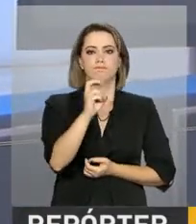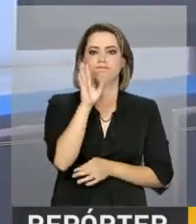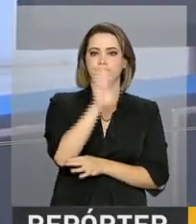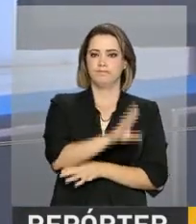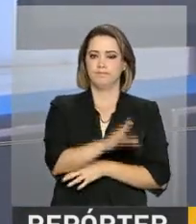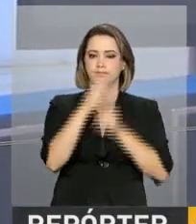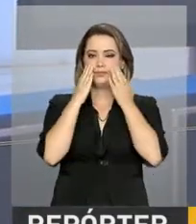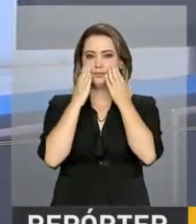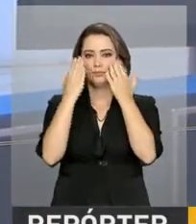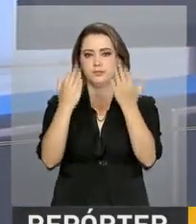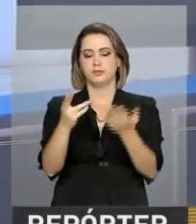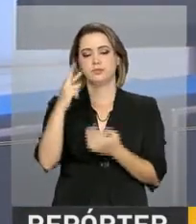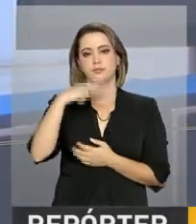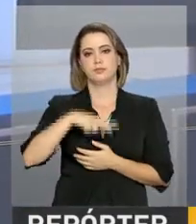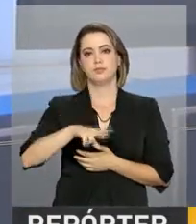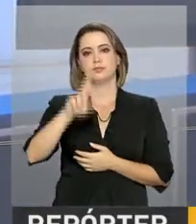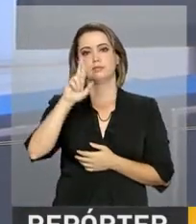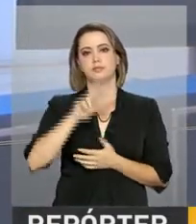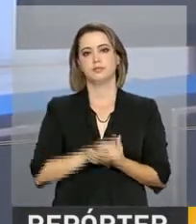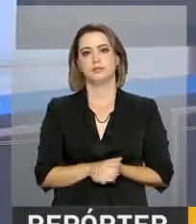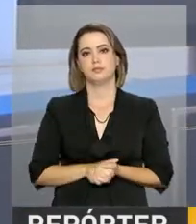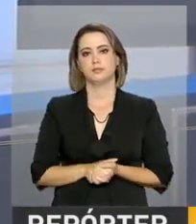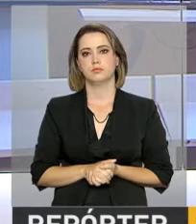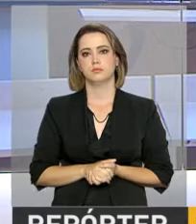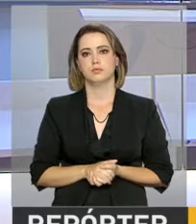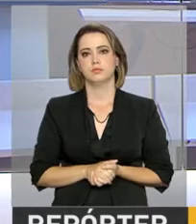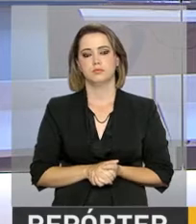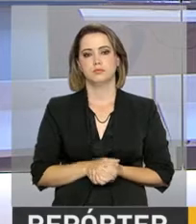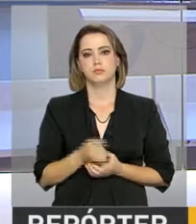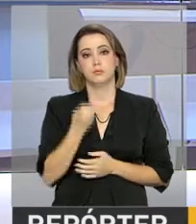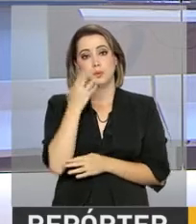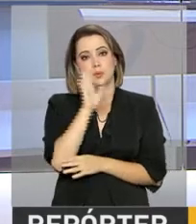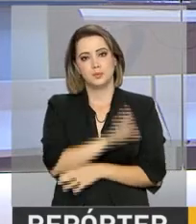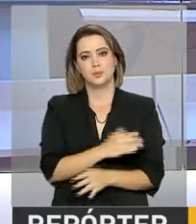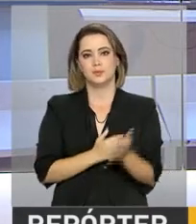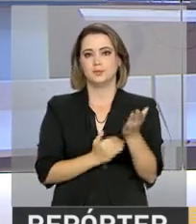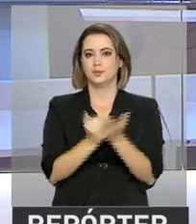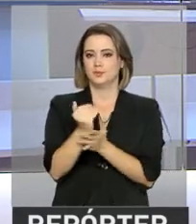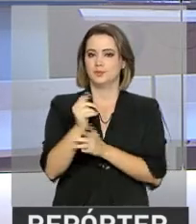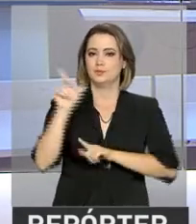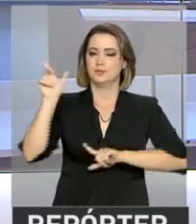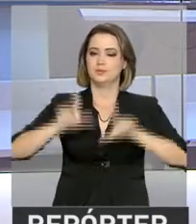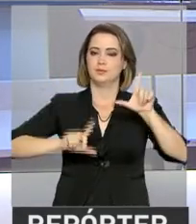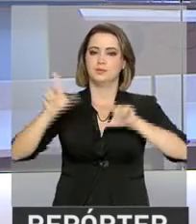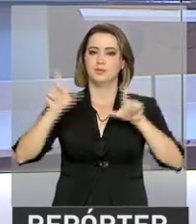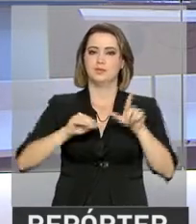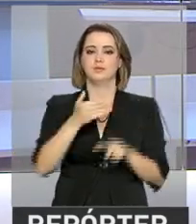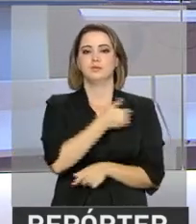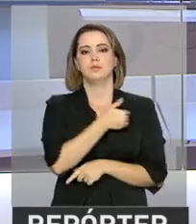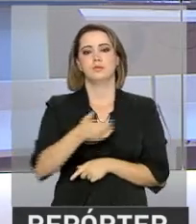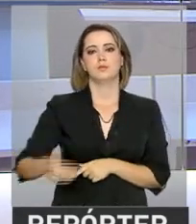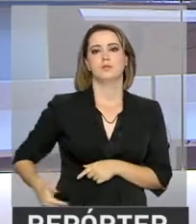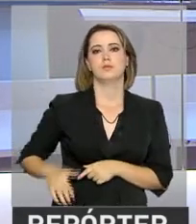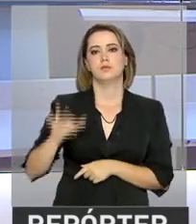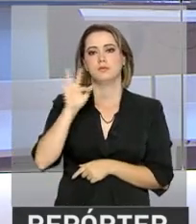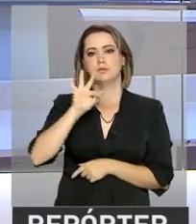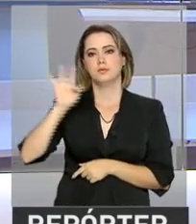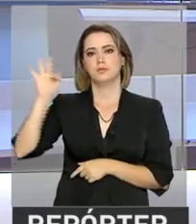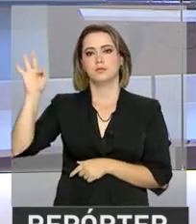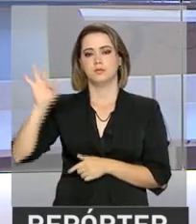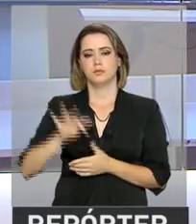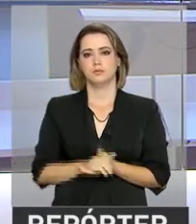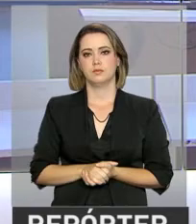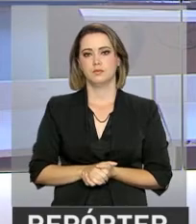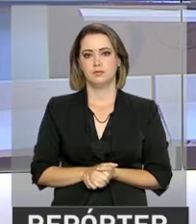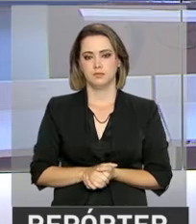da tarde na próxima edição do repórter e nbr uma ótima tarde pra você continue com a gente aqui na nbr a tv